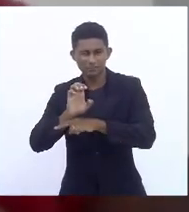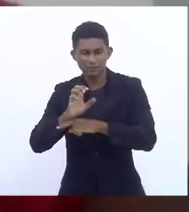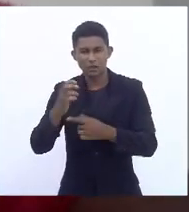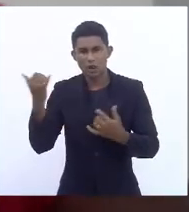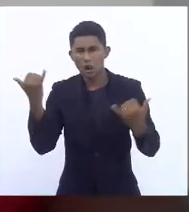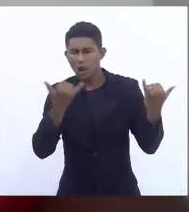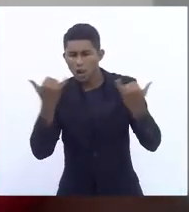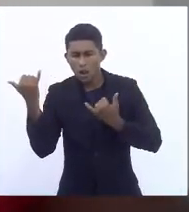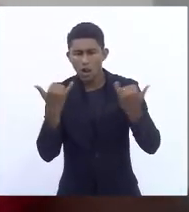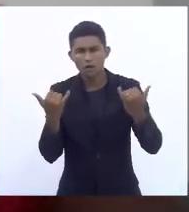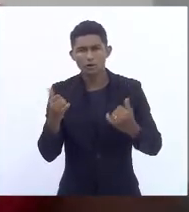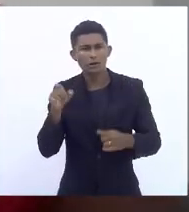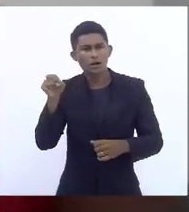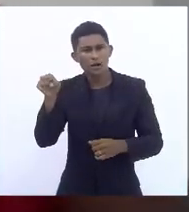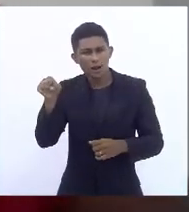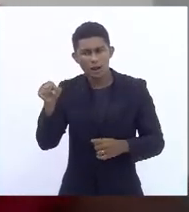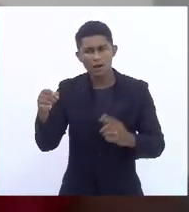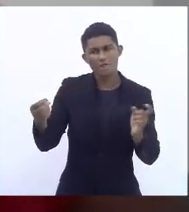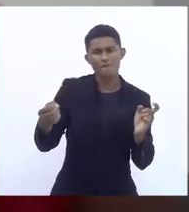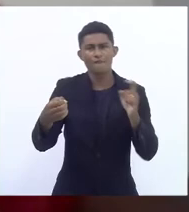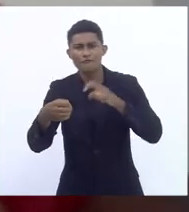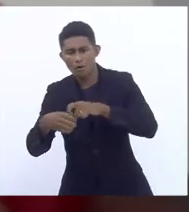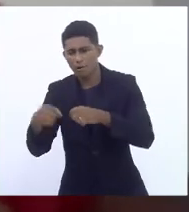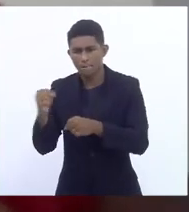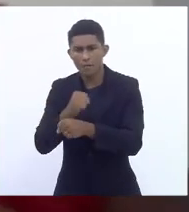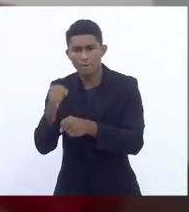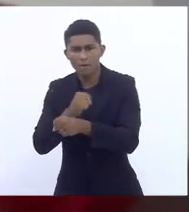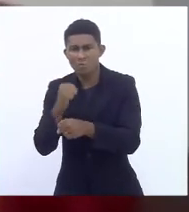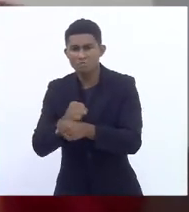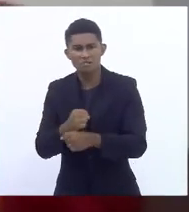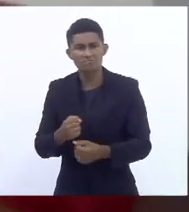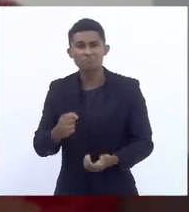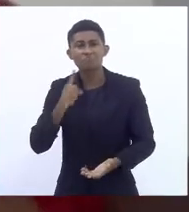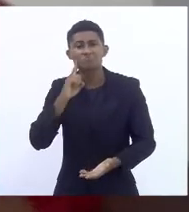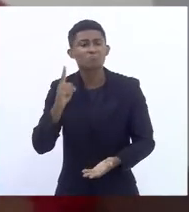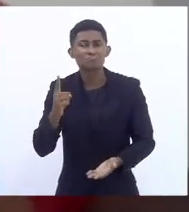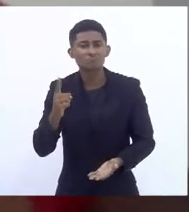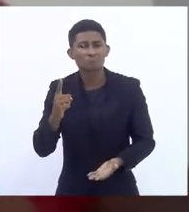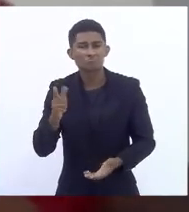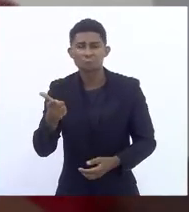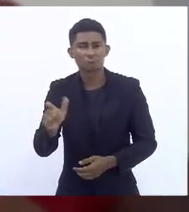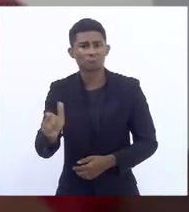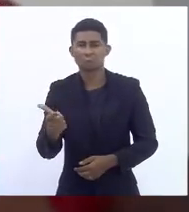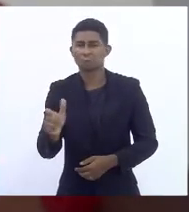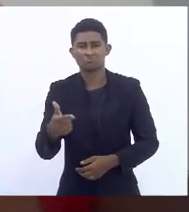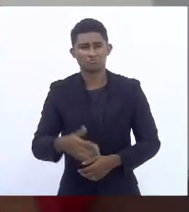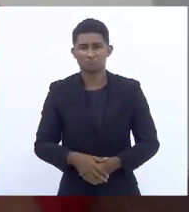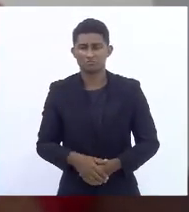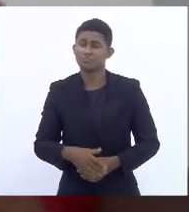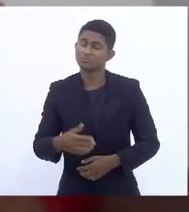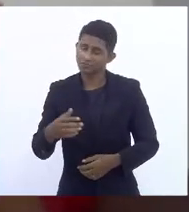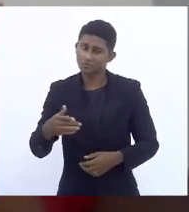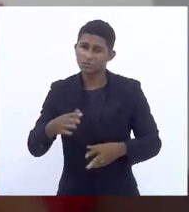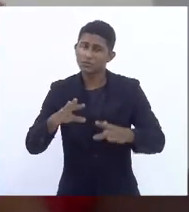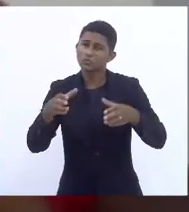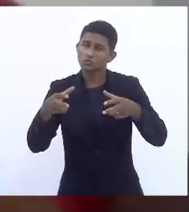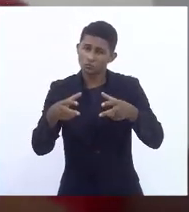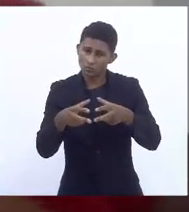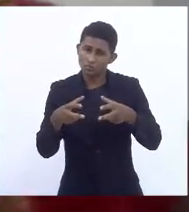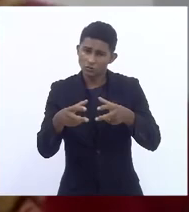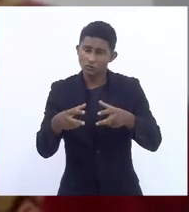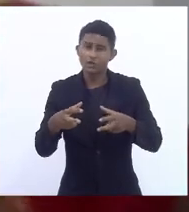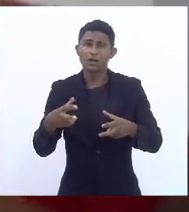há previsão para a retomada das obras. Então, a gente chama atenção não só da nossa presidenta da Comissão de Saúde, que